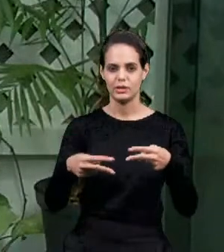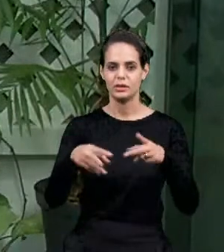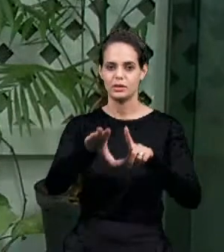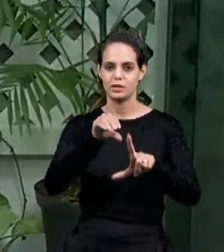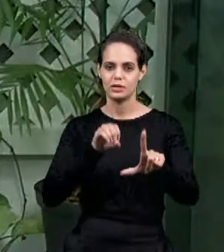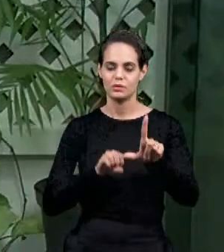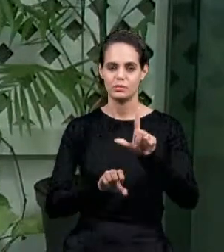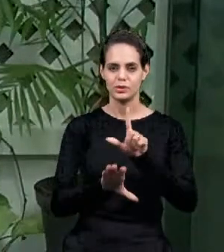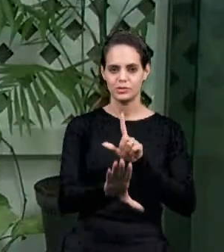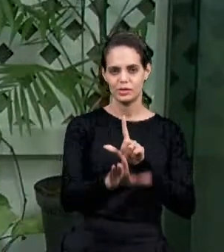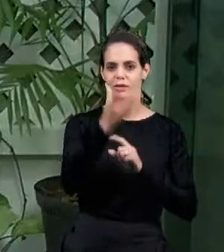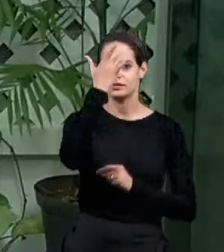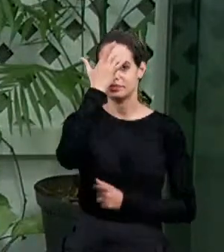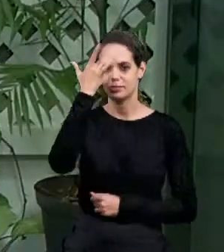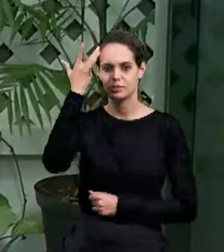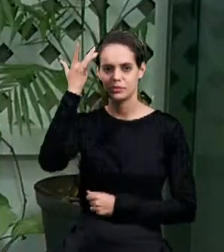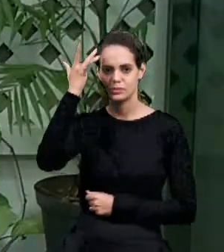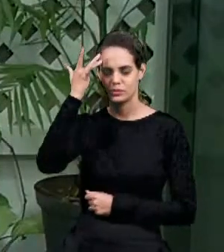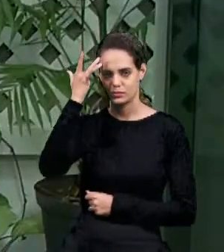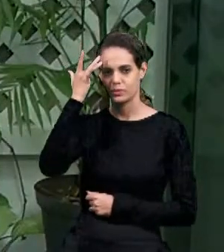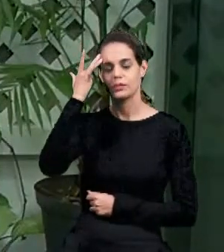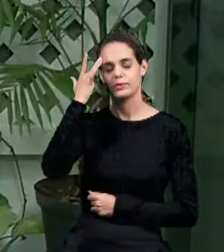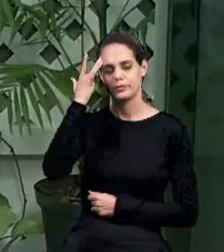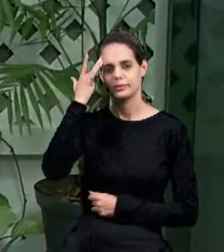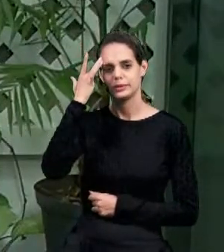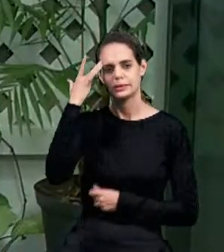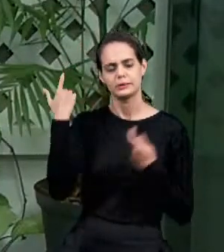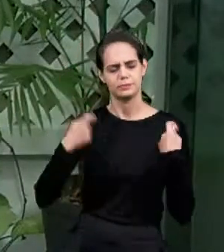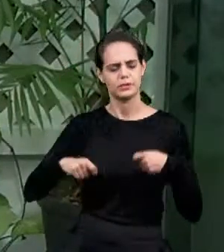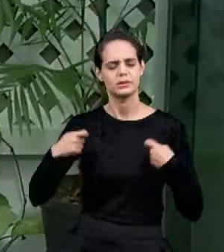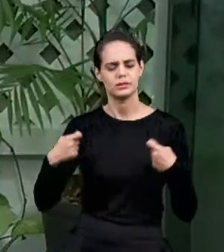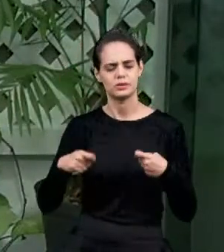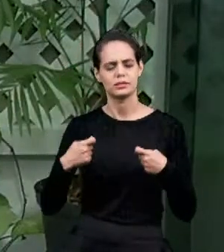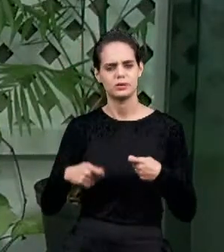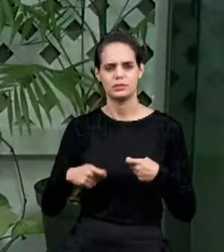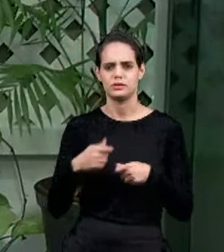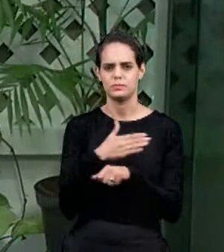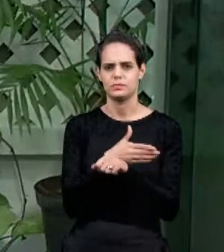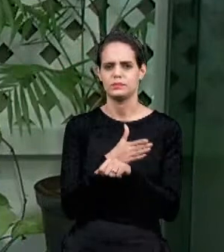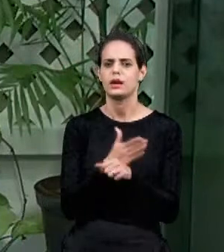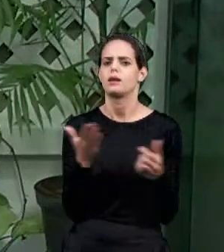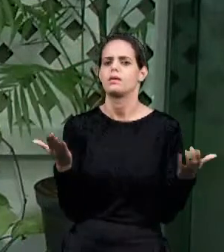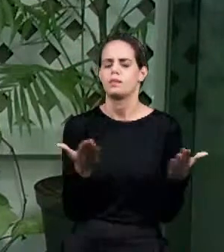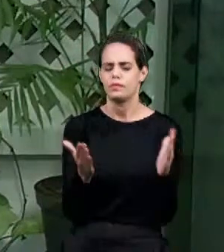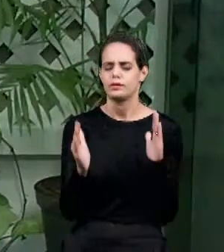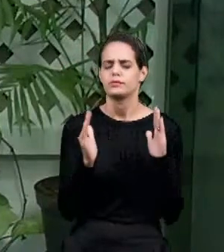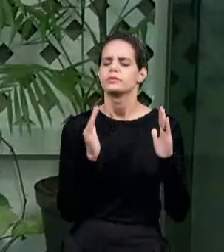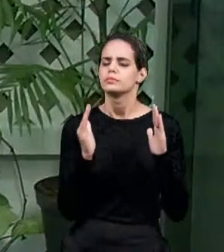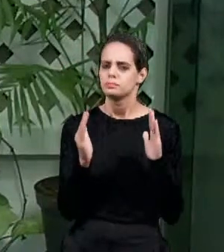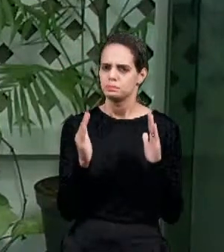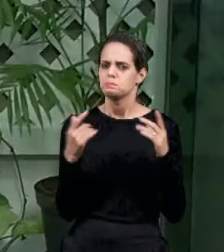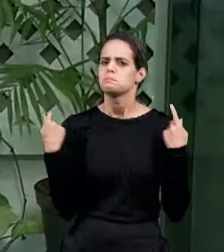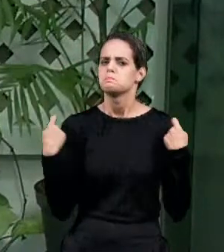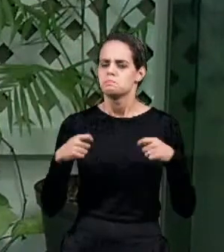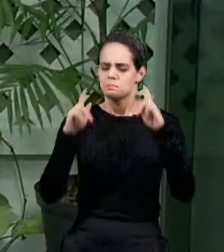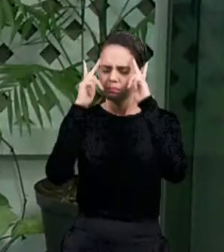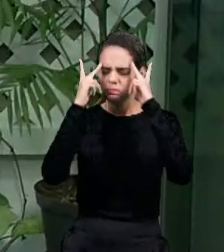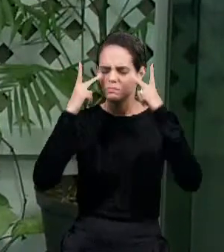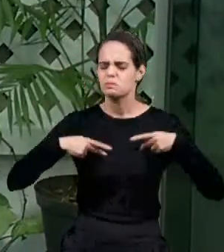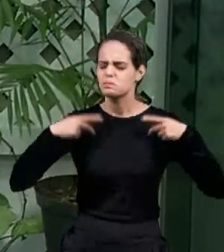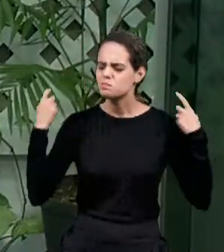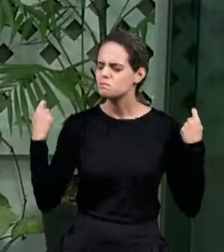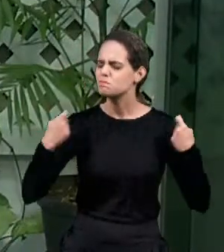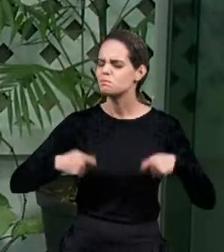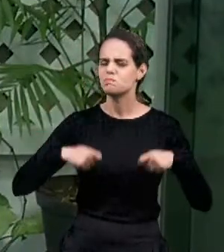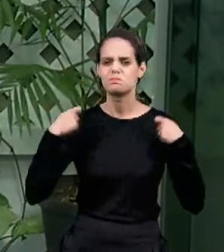pessoas, para que eles se interem. São pessoas precisando. Nessa hora, o homem precisa mais do que